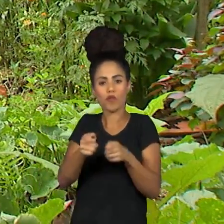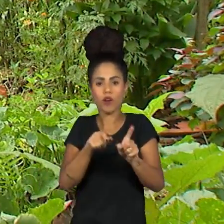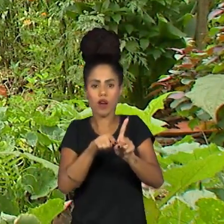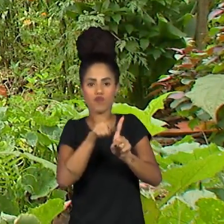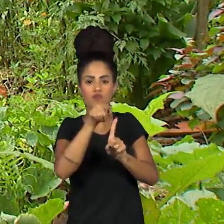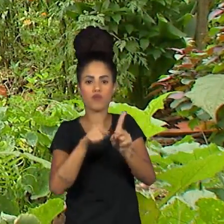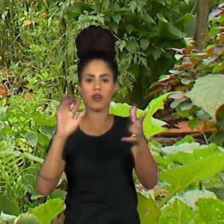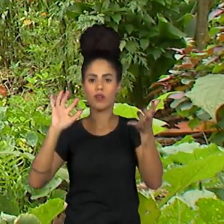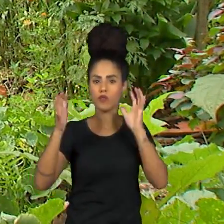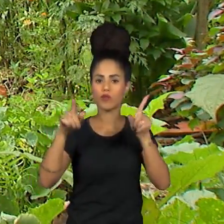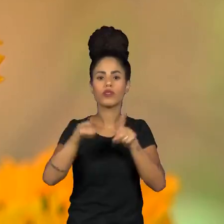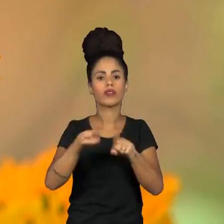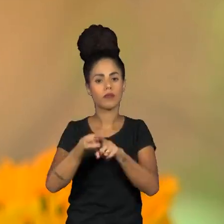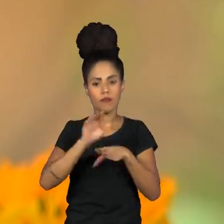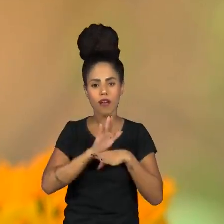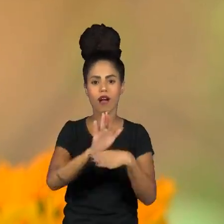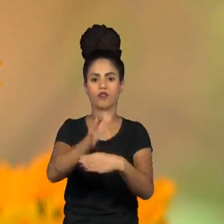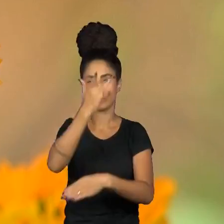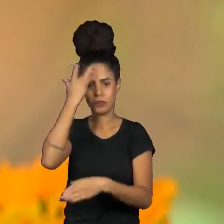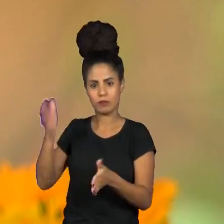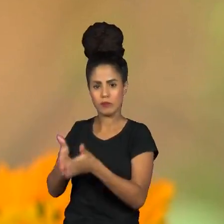a segurança alimentar.